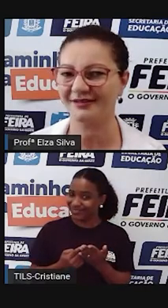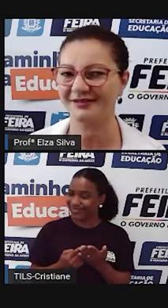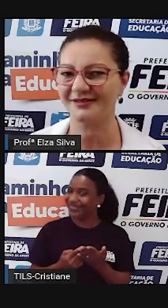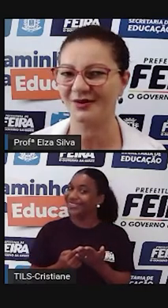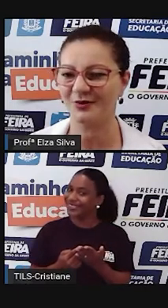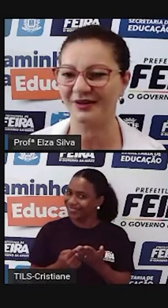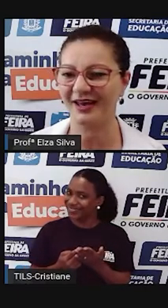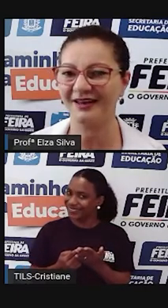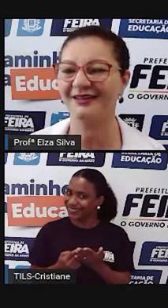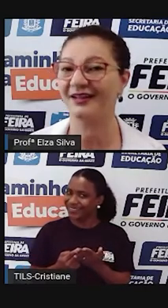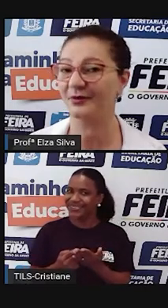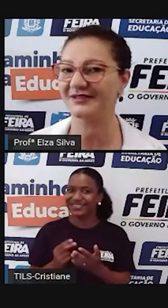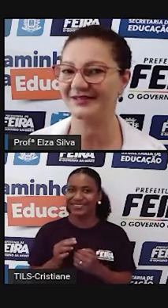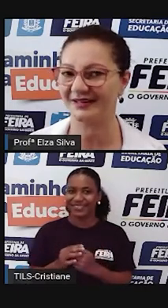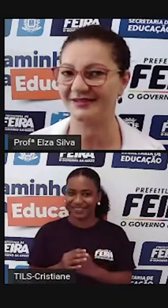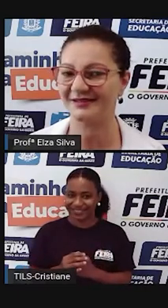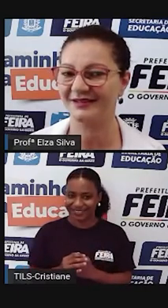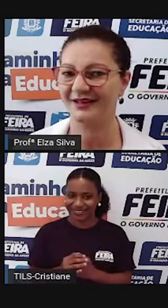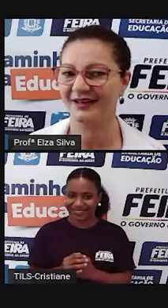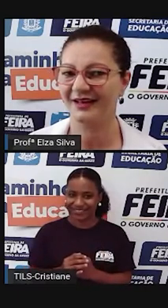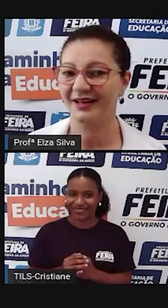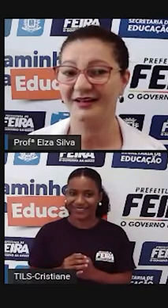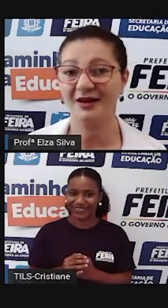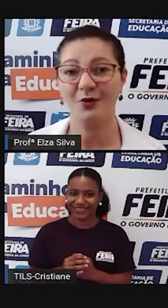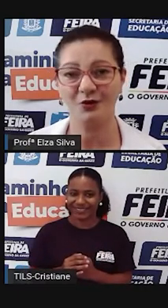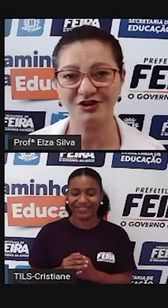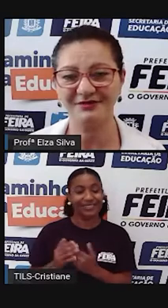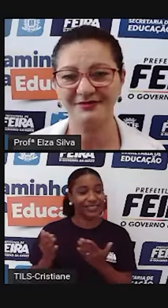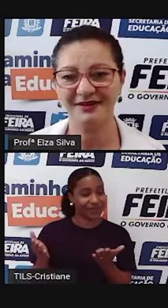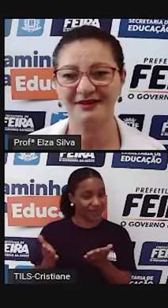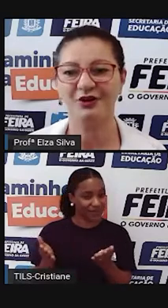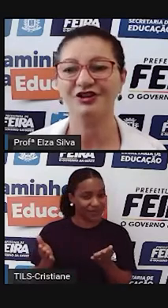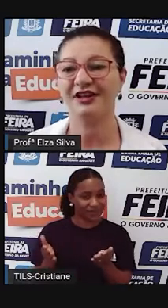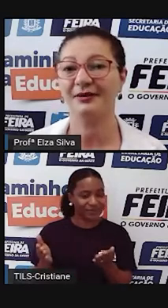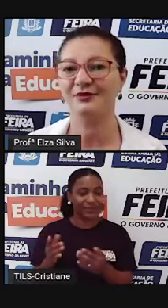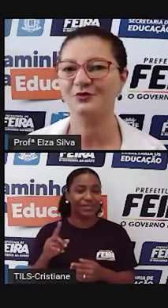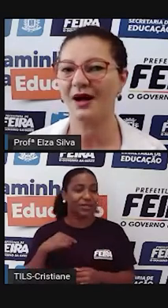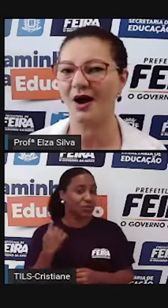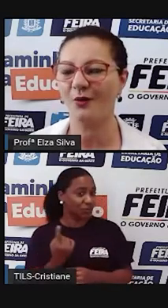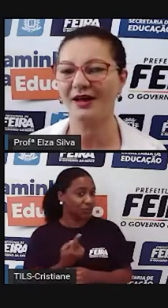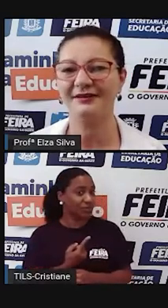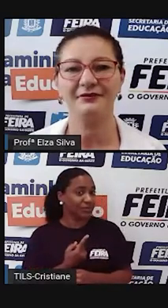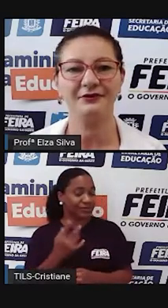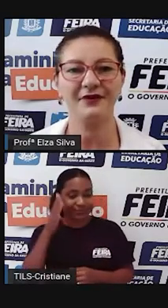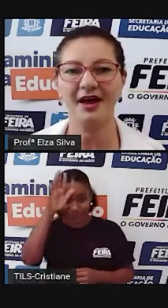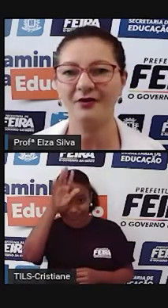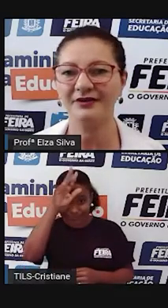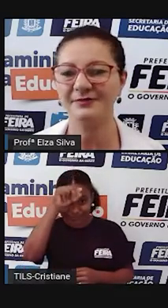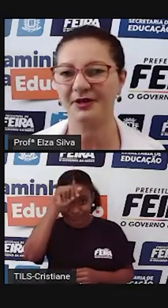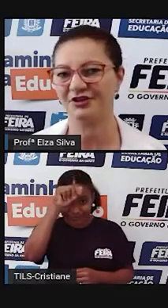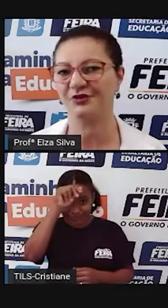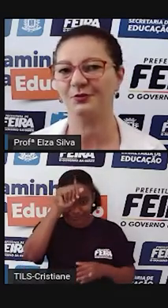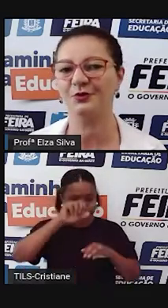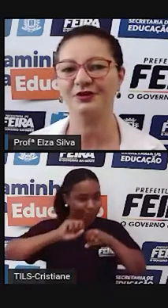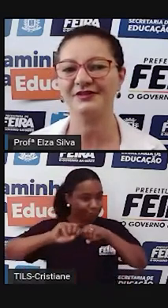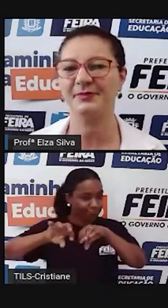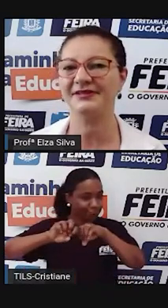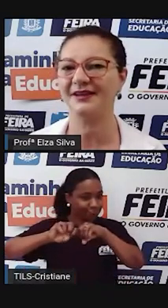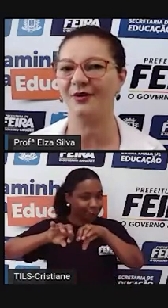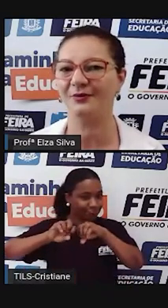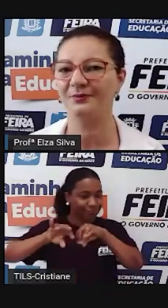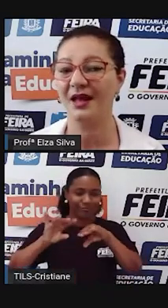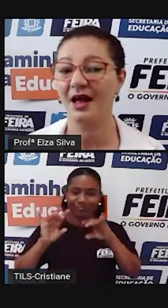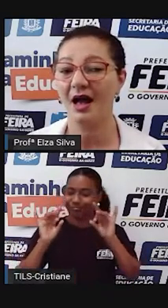special class, ok? Número 6. Então hoje nós teremos uma aula very special,